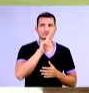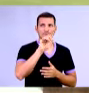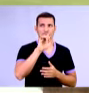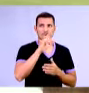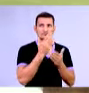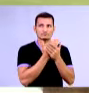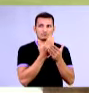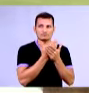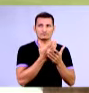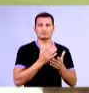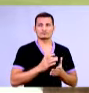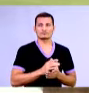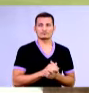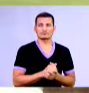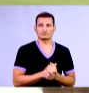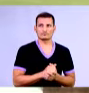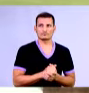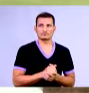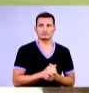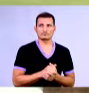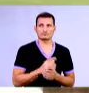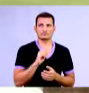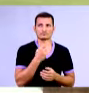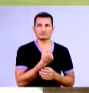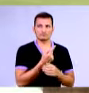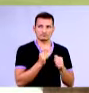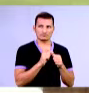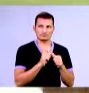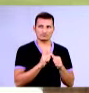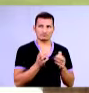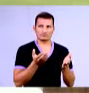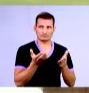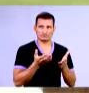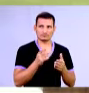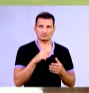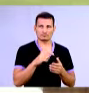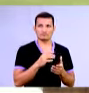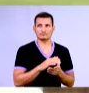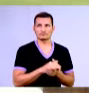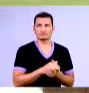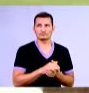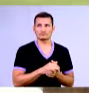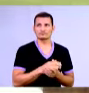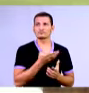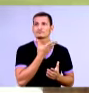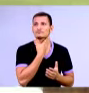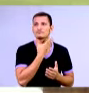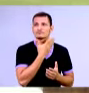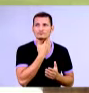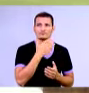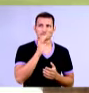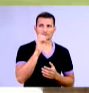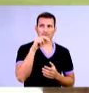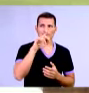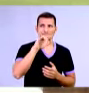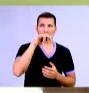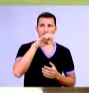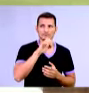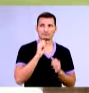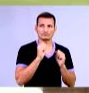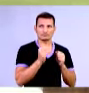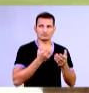sendo disponíveis, e o que nós estamos fazendo no momento, que é estar com bate-papo online, podendo interagir, que a